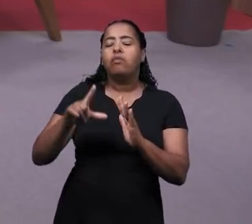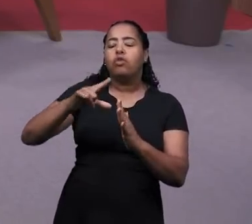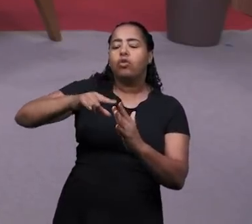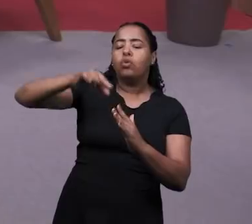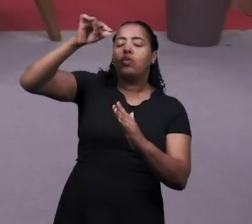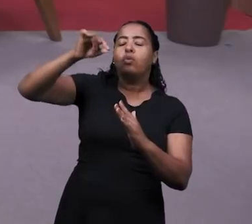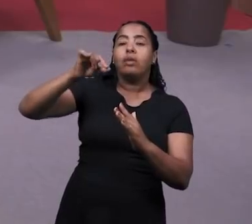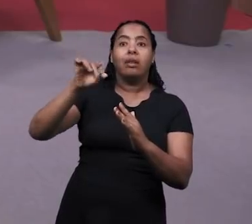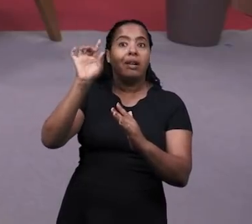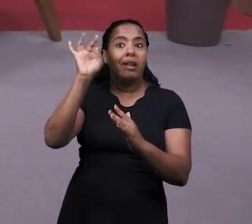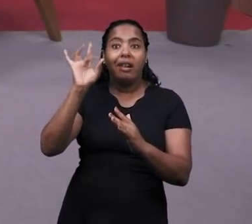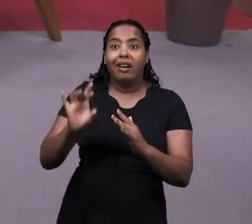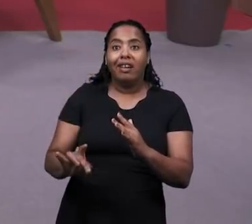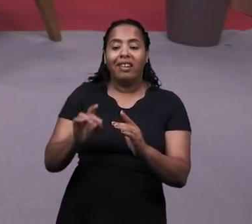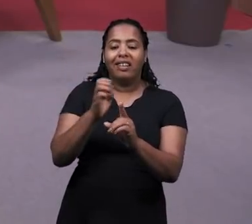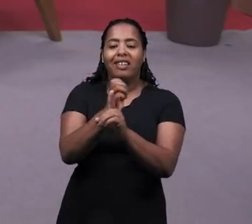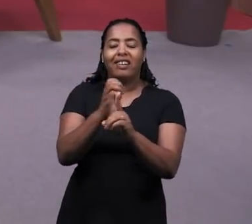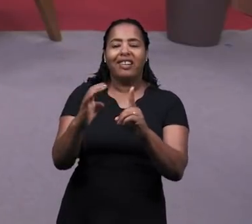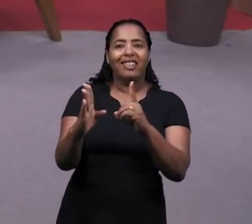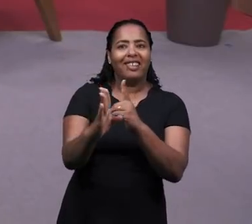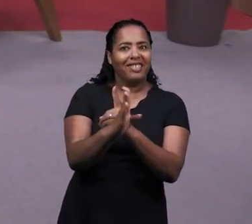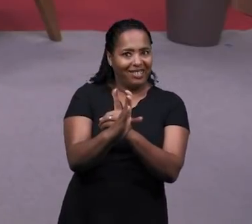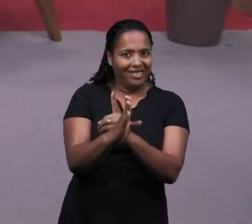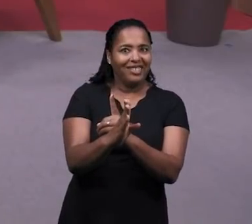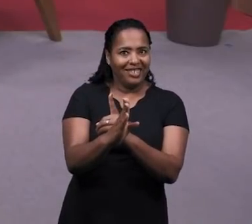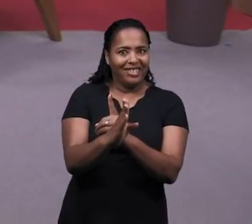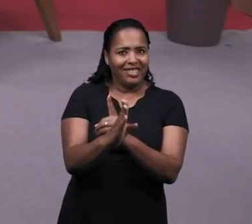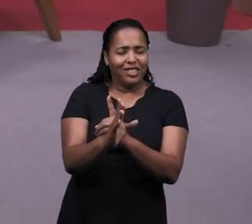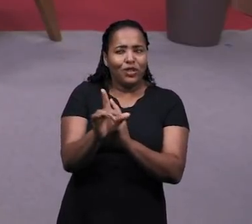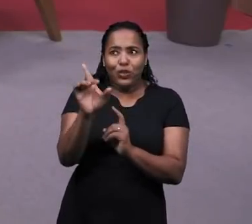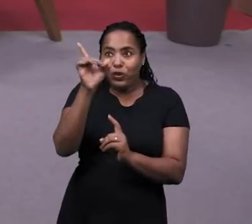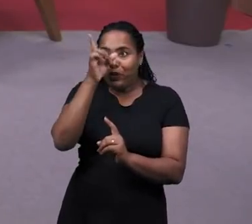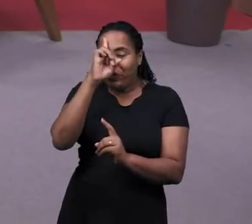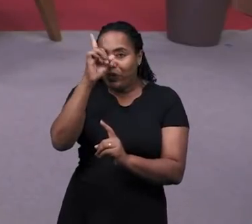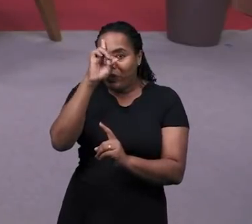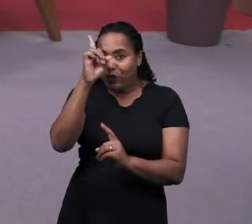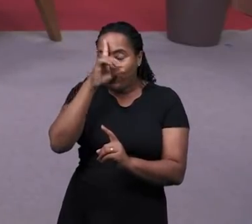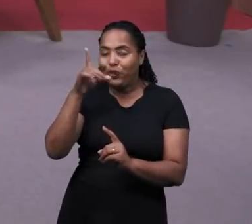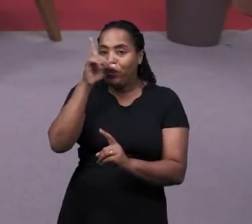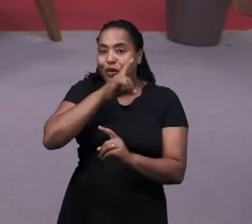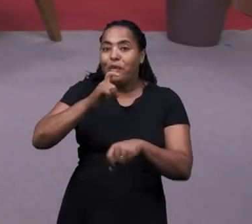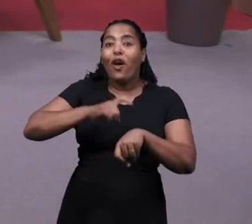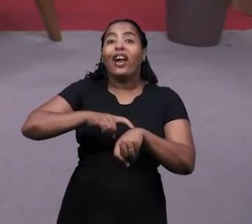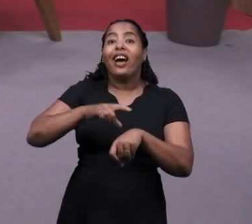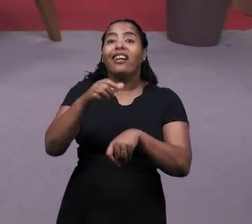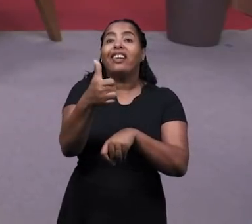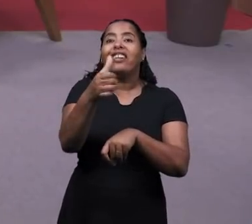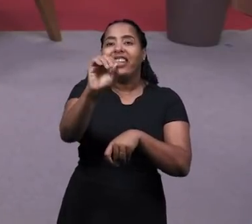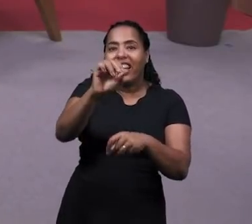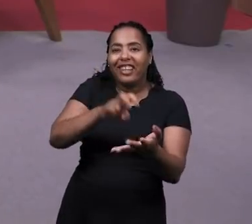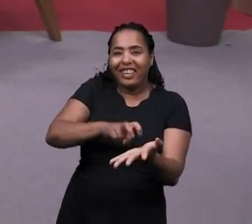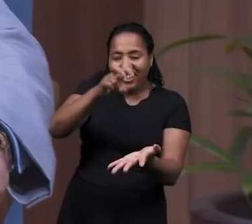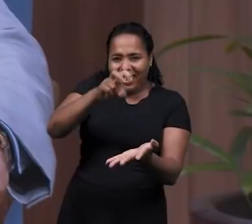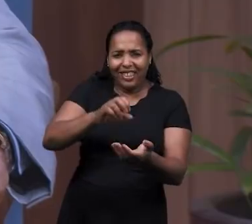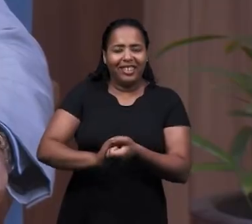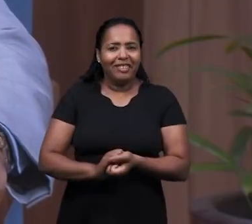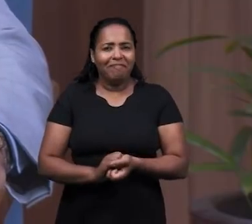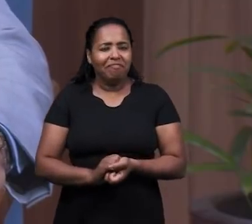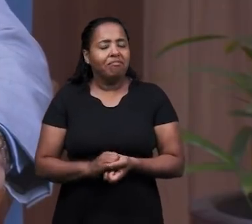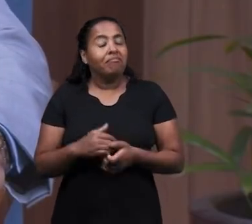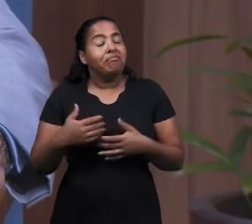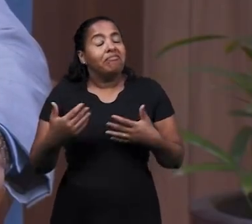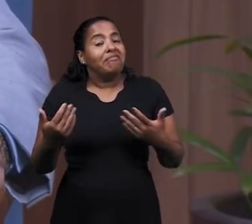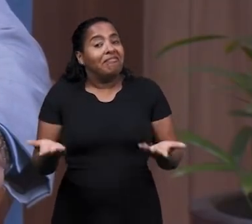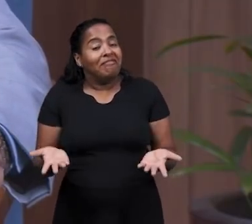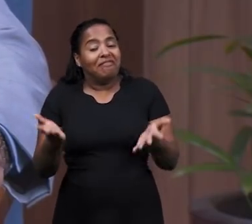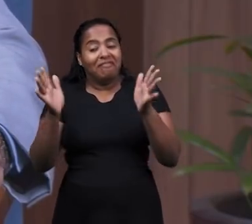é especial, a Escola Bíblica Dominical, que vai ao ar todos os domingos às 10 horas da manhã. E assim chegamos